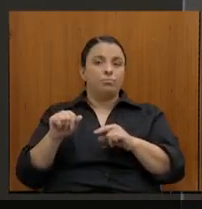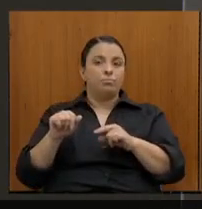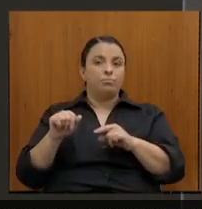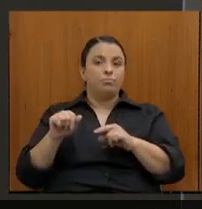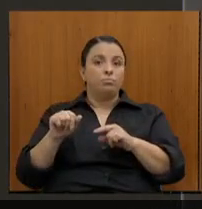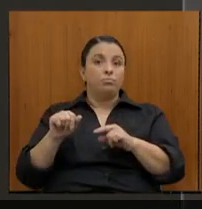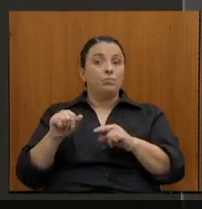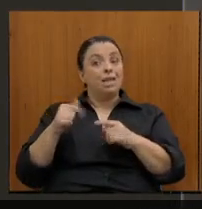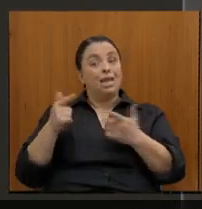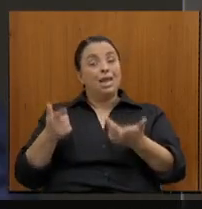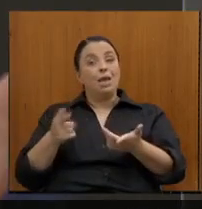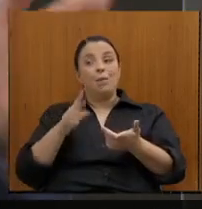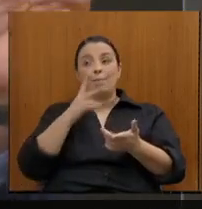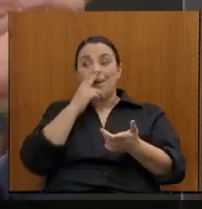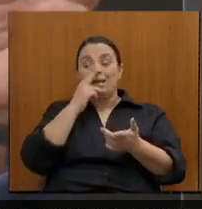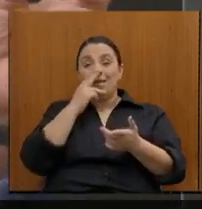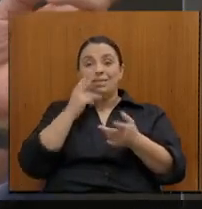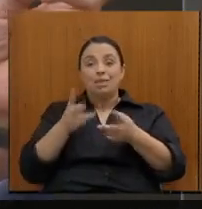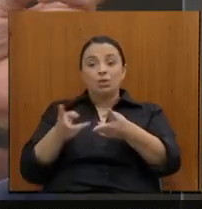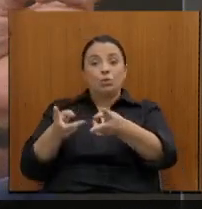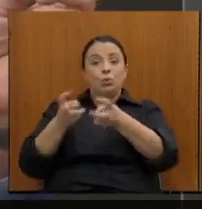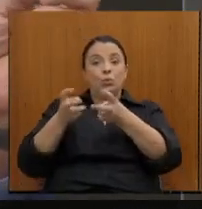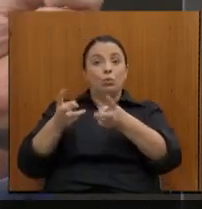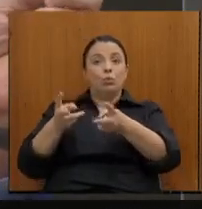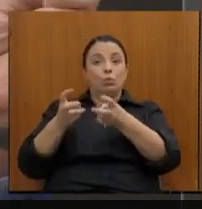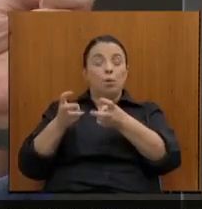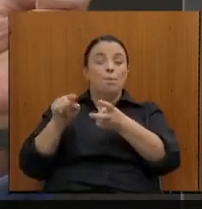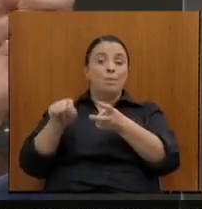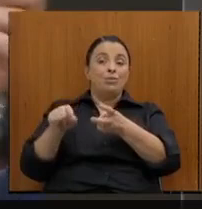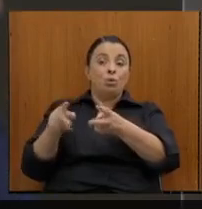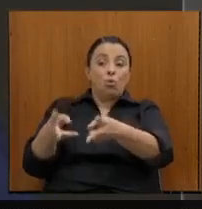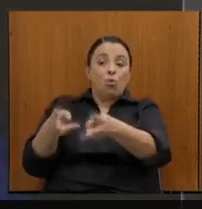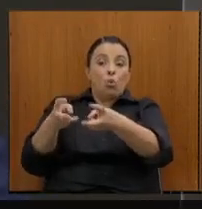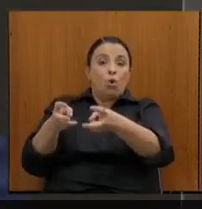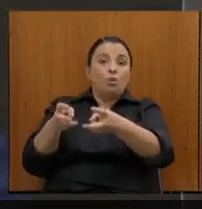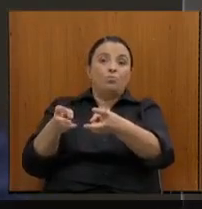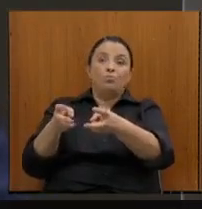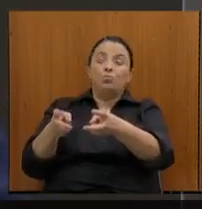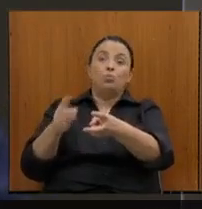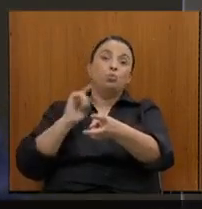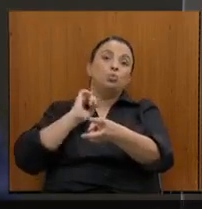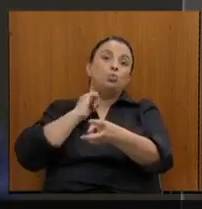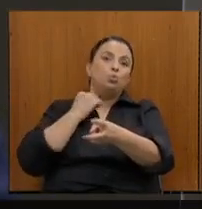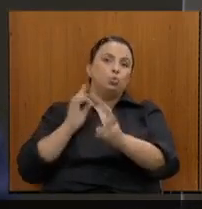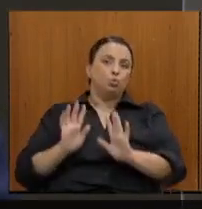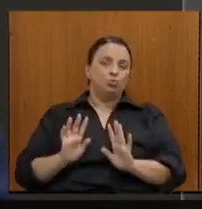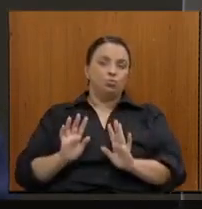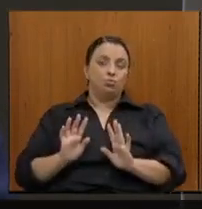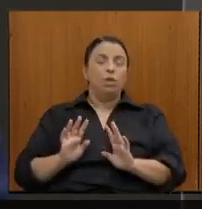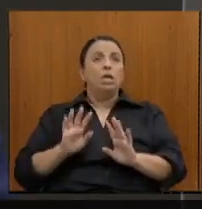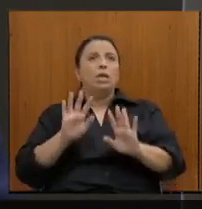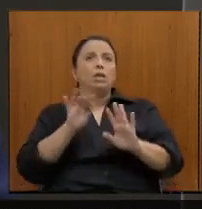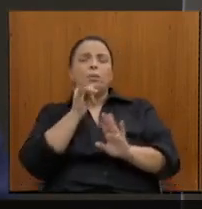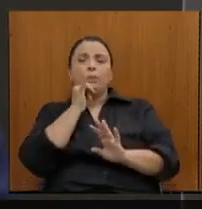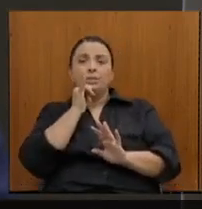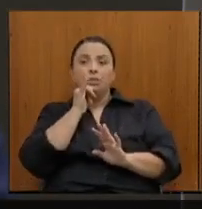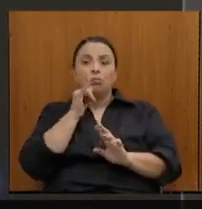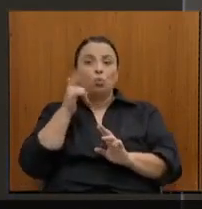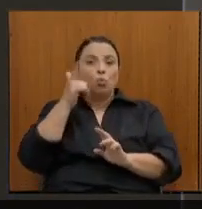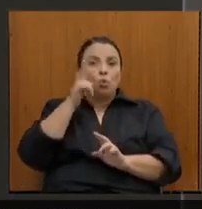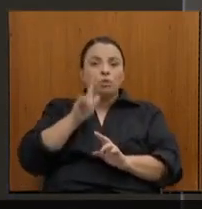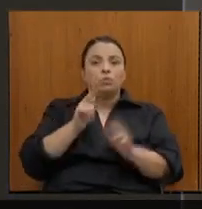fonte suja Então você não vai resolver esse problema também e o seu Peter o hidrogênio